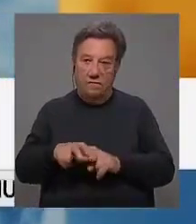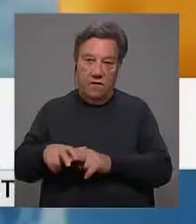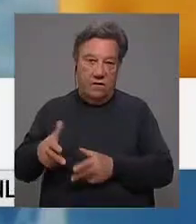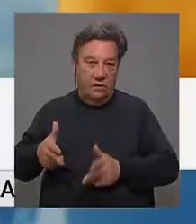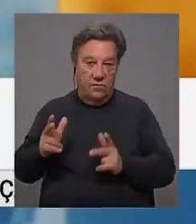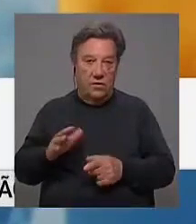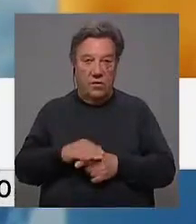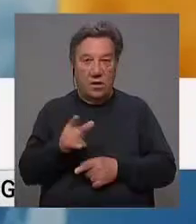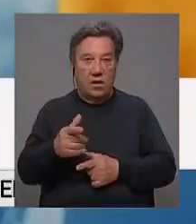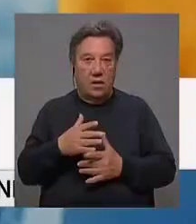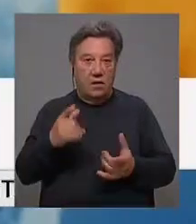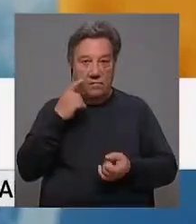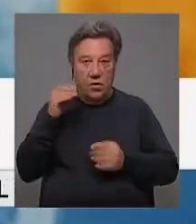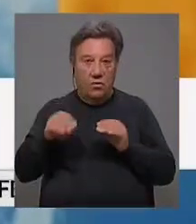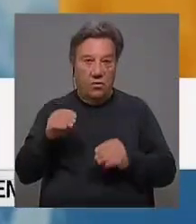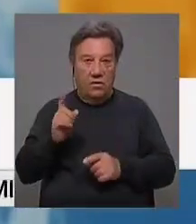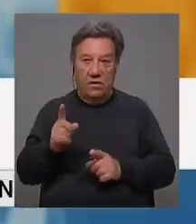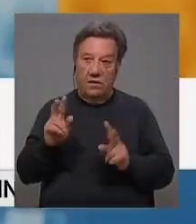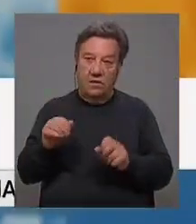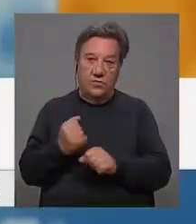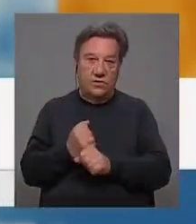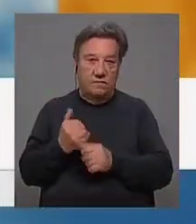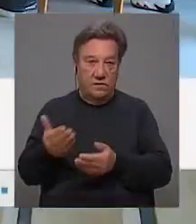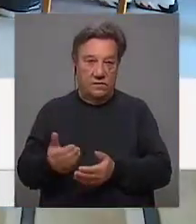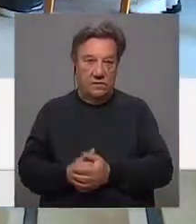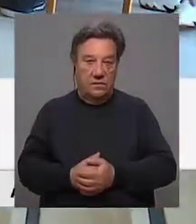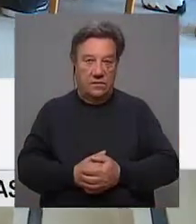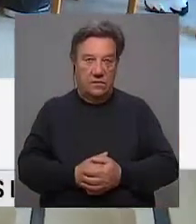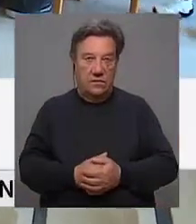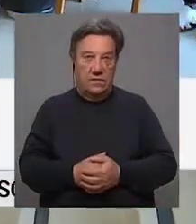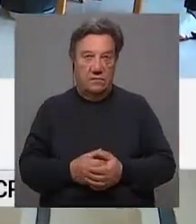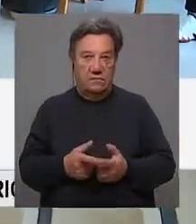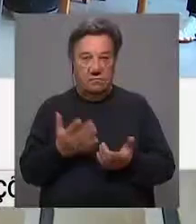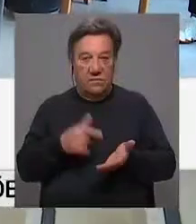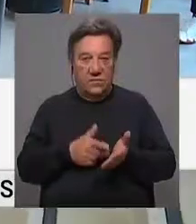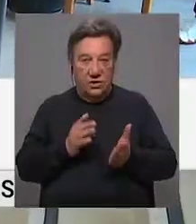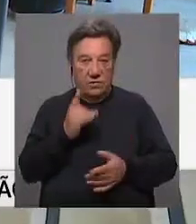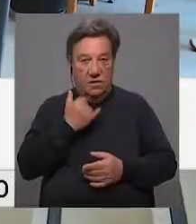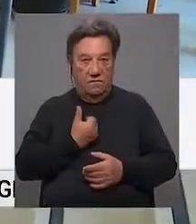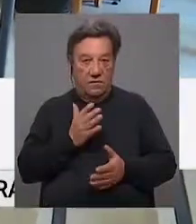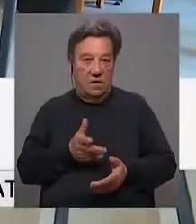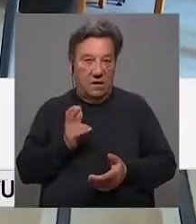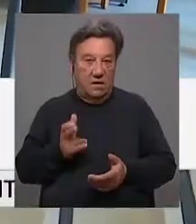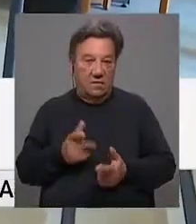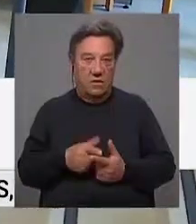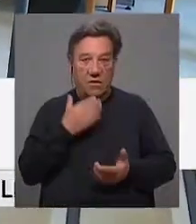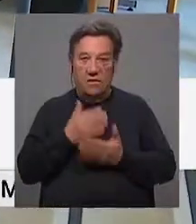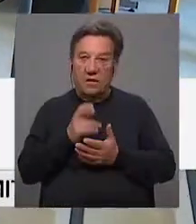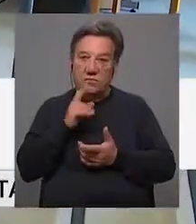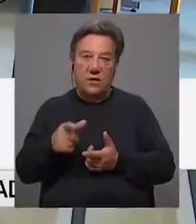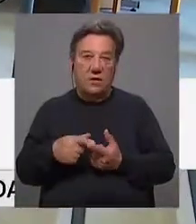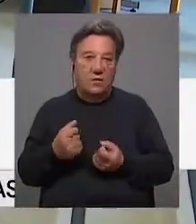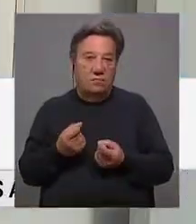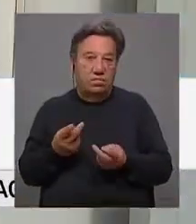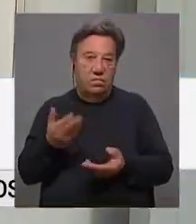disponíveis devido à grande procura deste tipo de serviços. Era uma necessidade identificada há vários anos para dar resposta às